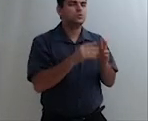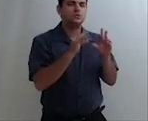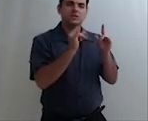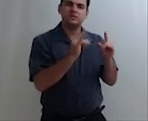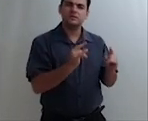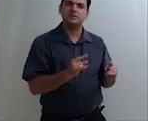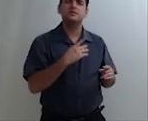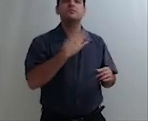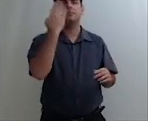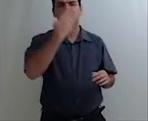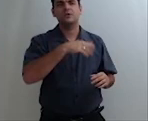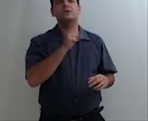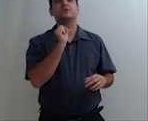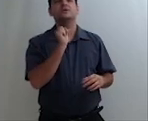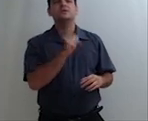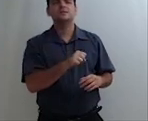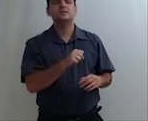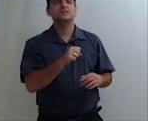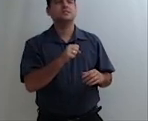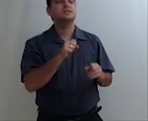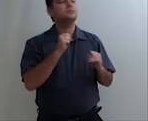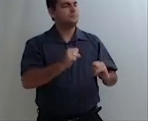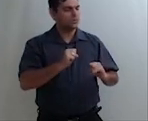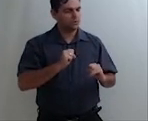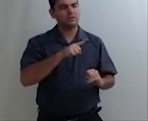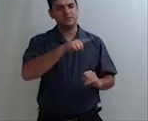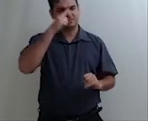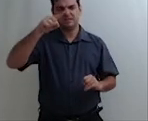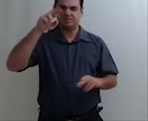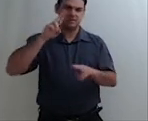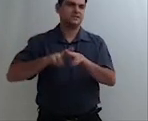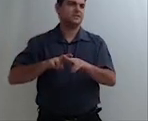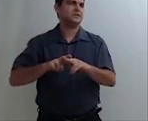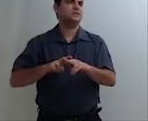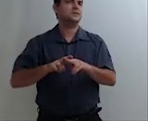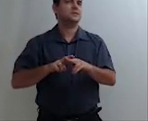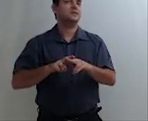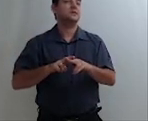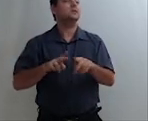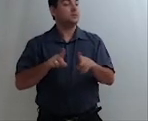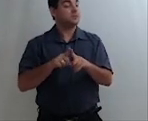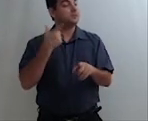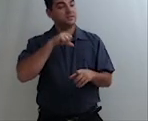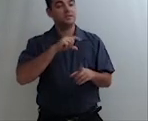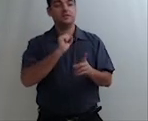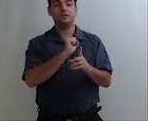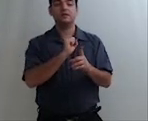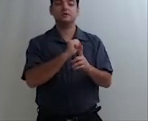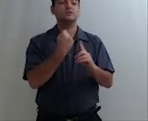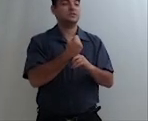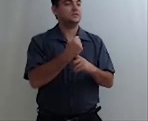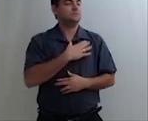evidenciar a periculosidade do agente autorizam a prisão processual o bem A bem da garantia a ordem pública